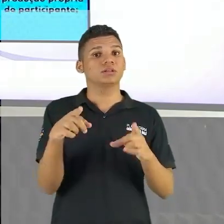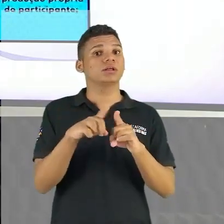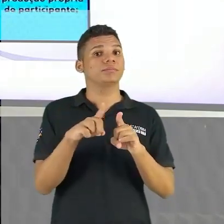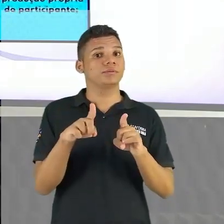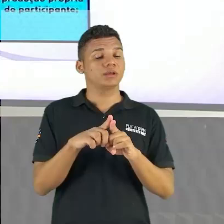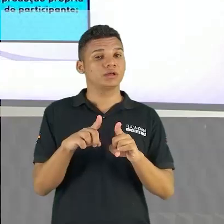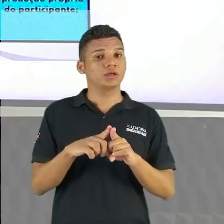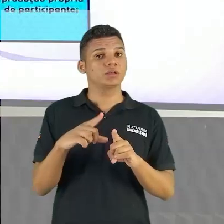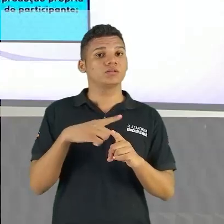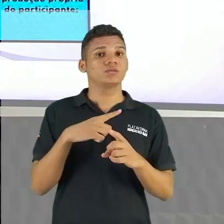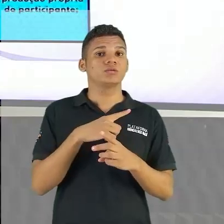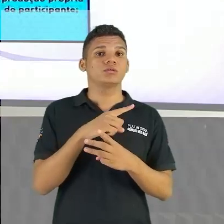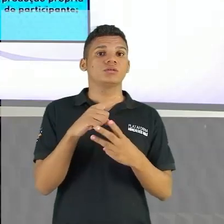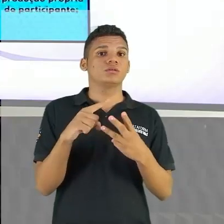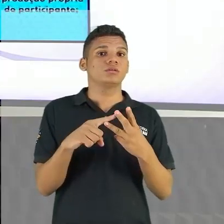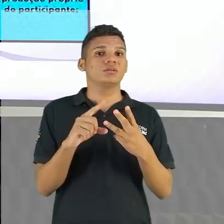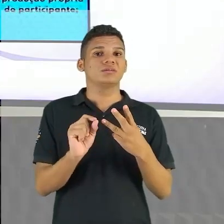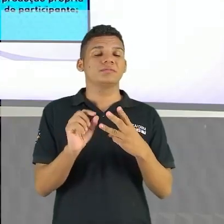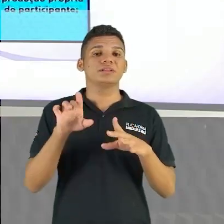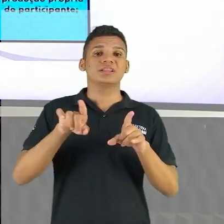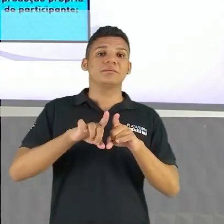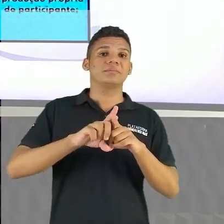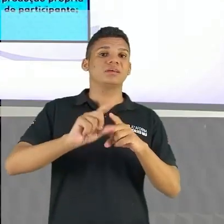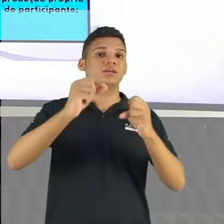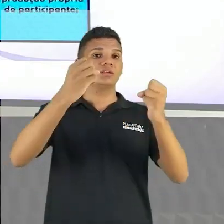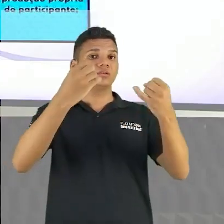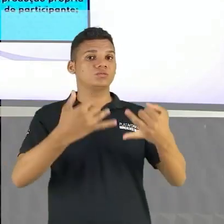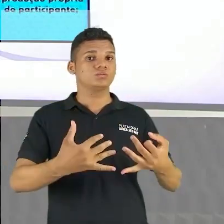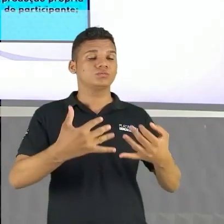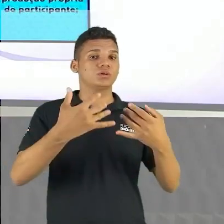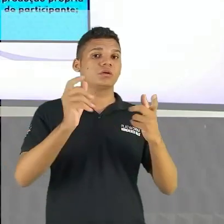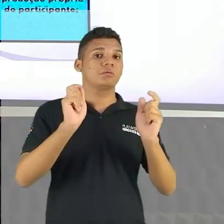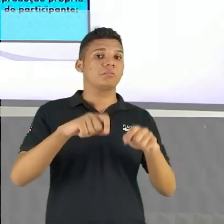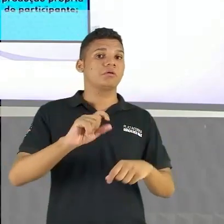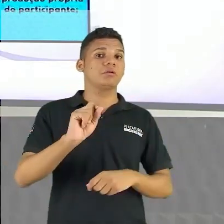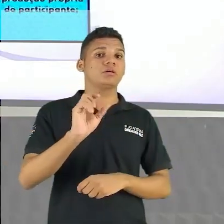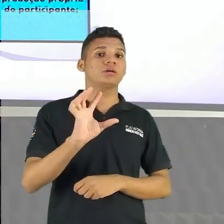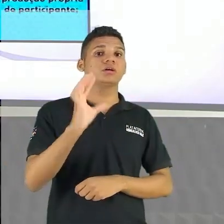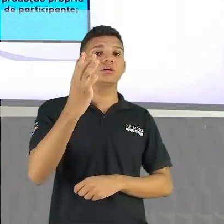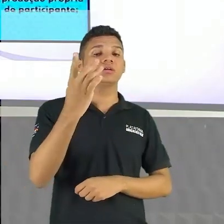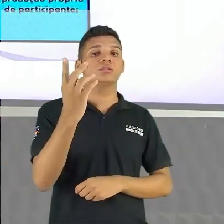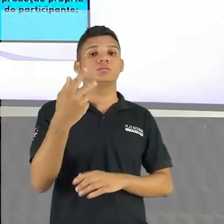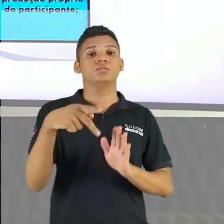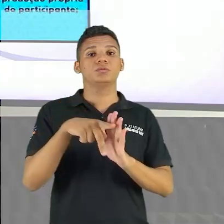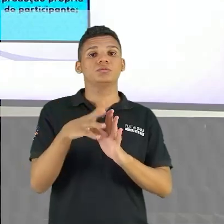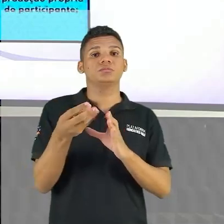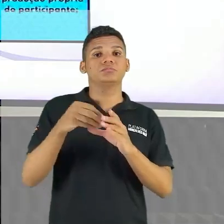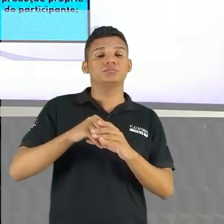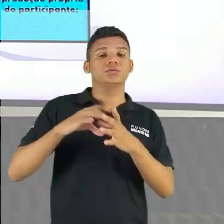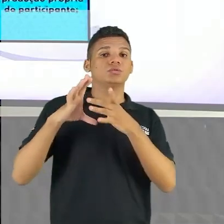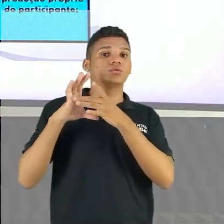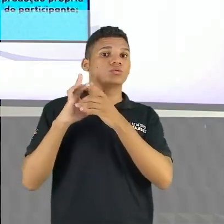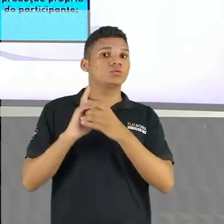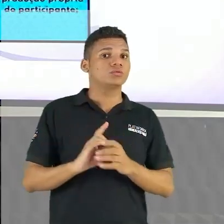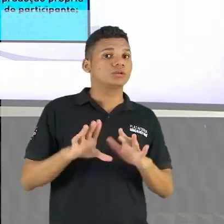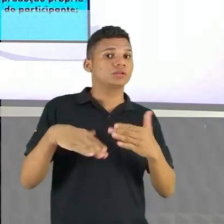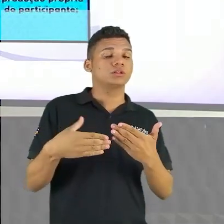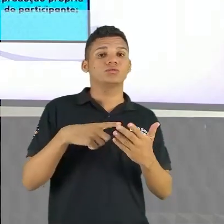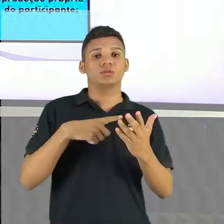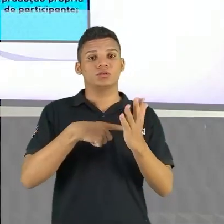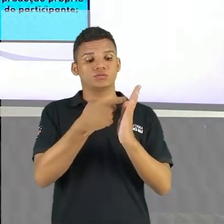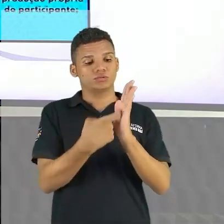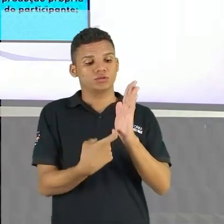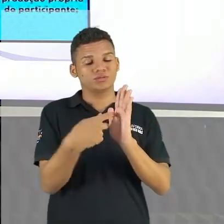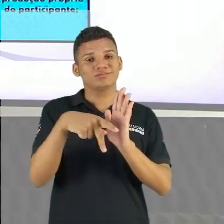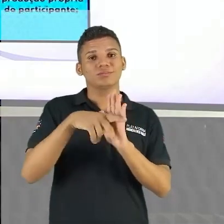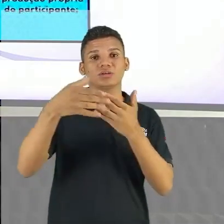a uma das mais críticas que podem acontecer dentro desse contexto que é a cópia do texto da prova de